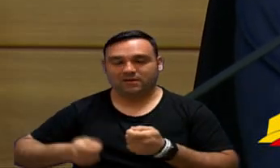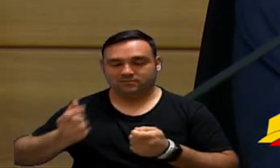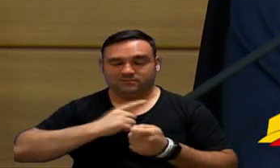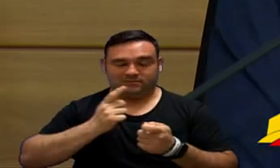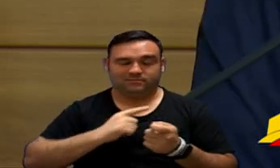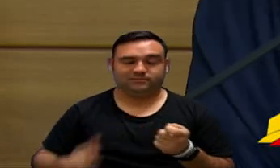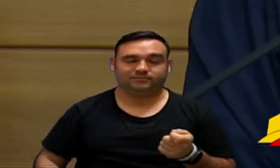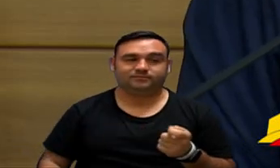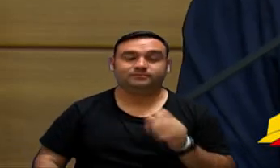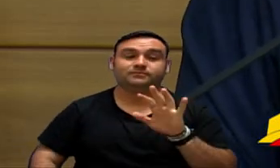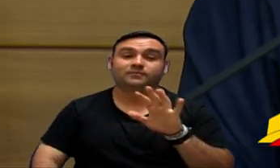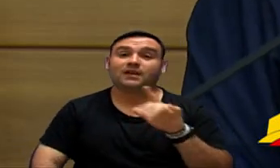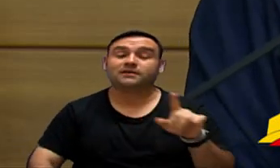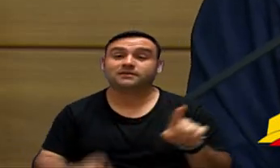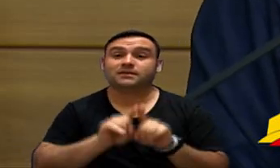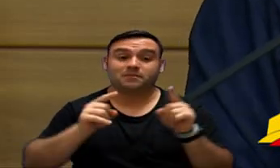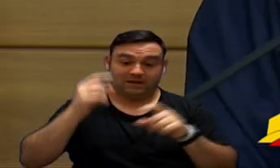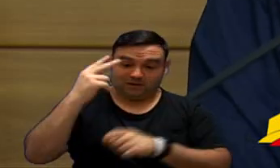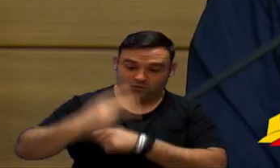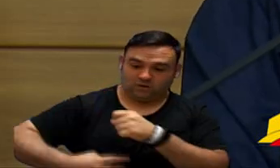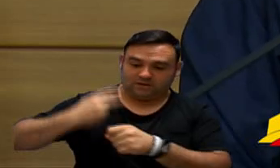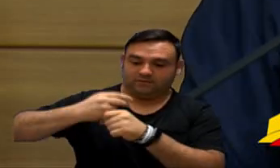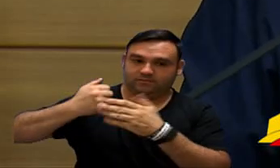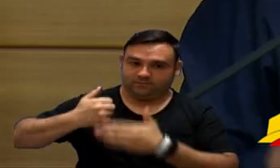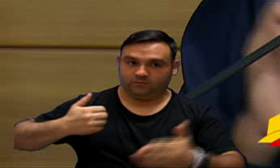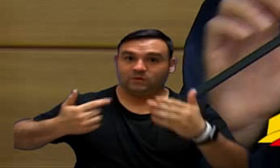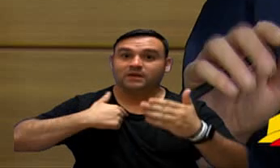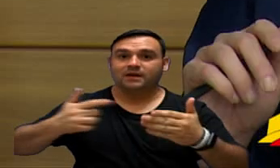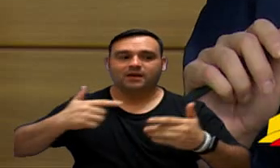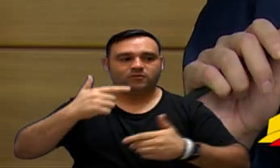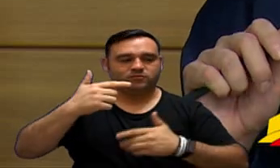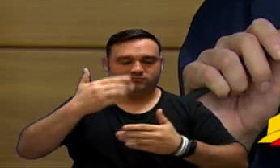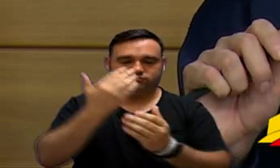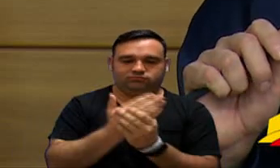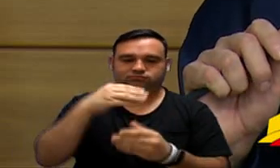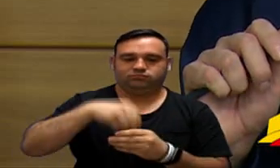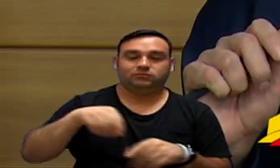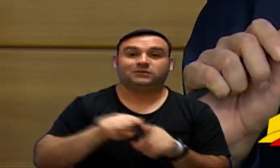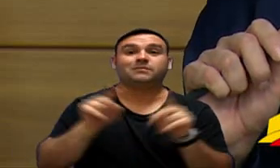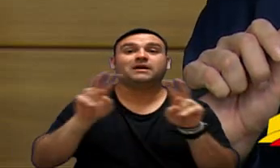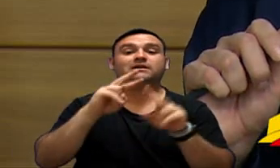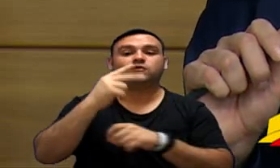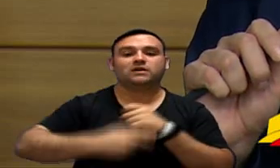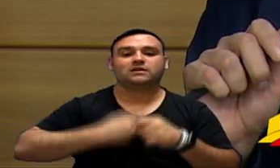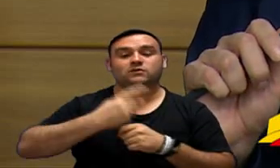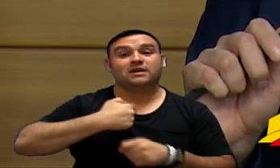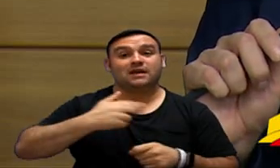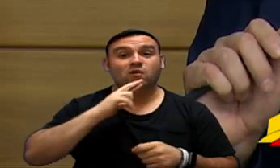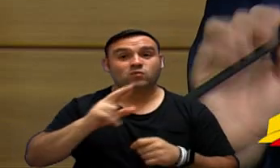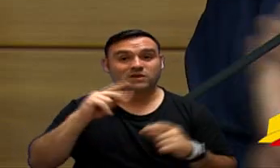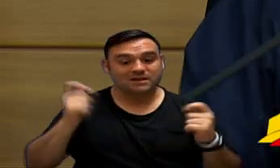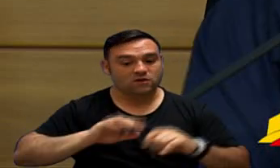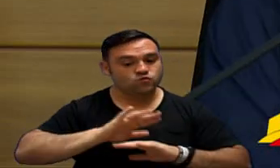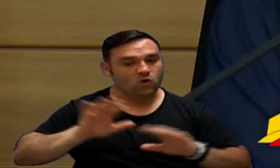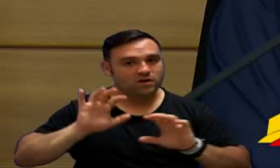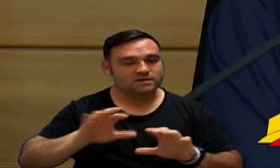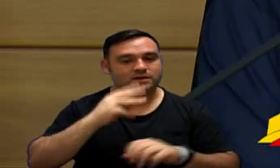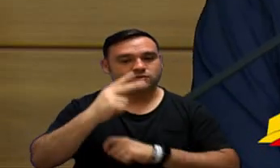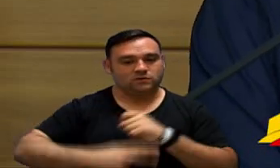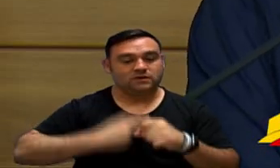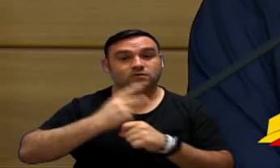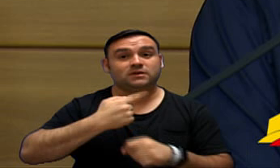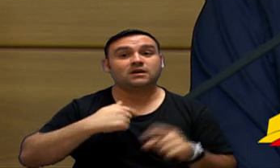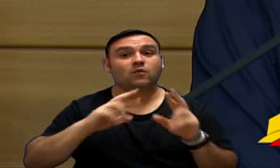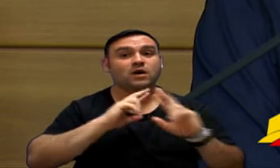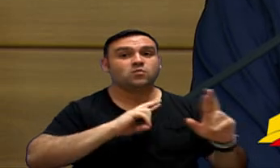atendimento. Ao longo desses 2 anos, que eu estou à frente da pasta, e é só sobre esses 2 anos que eu posso responder, e tenho